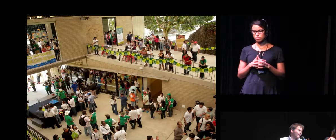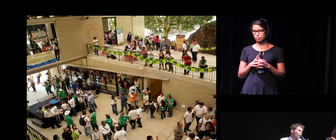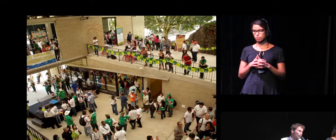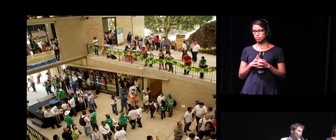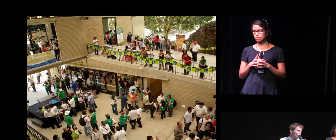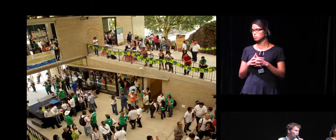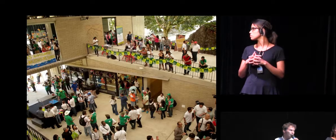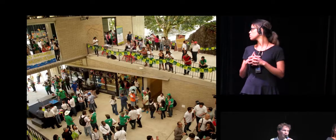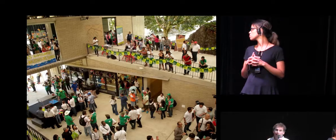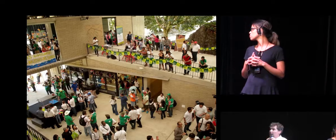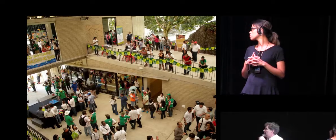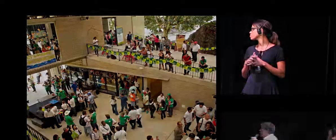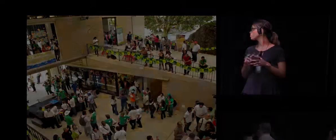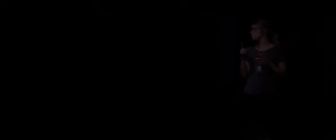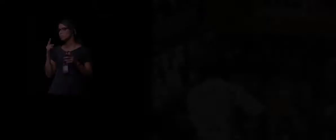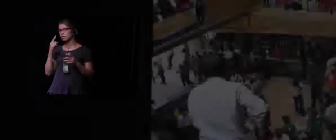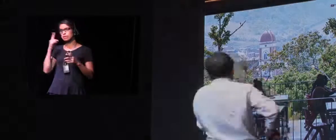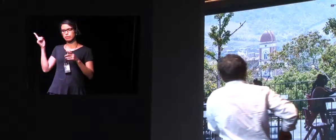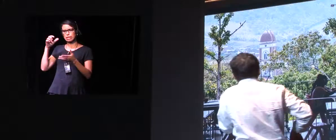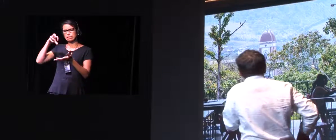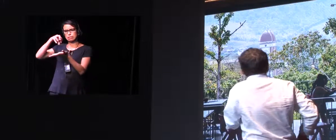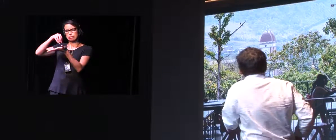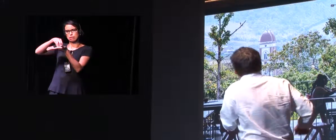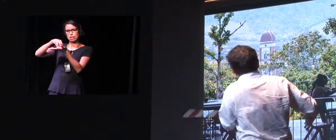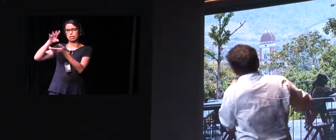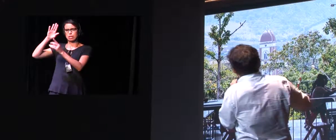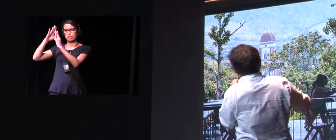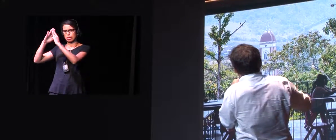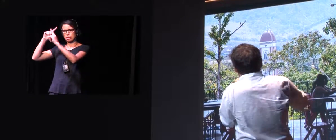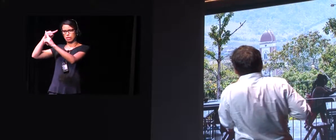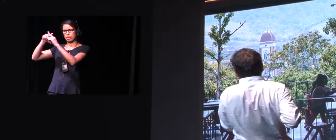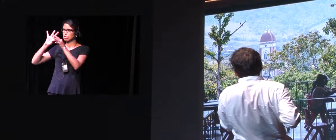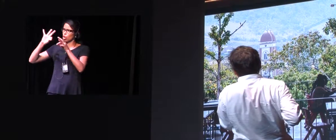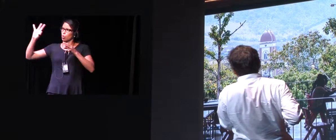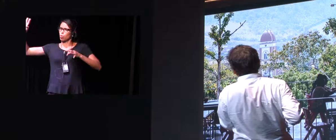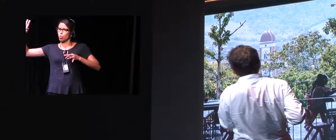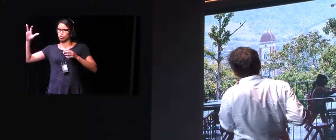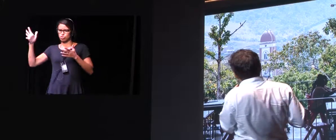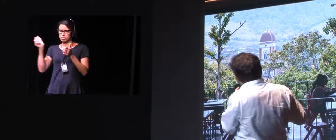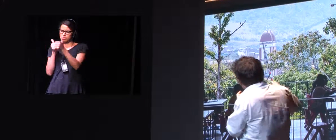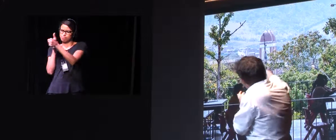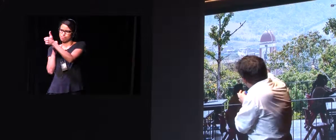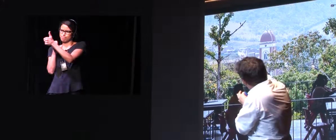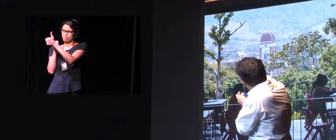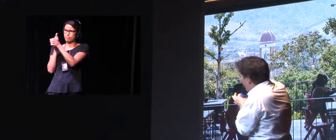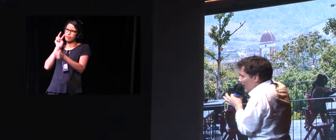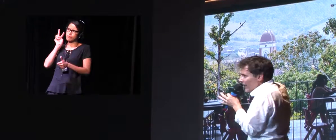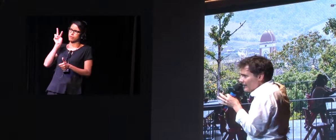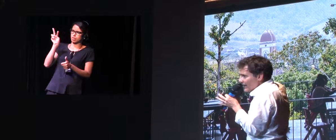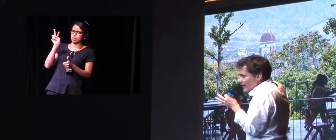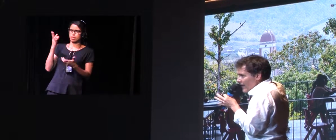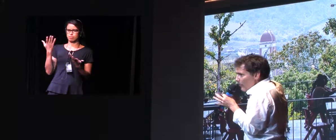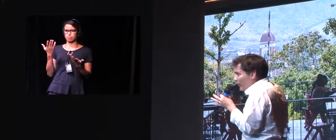Um espaço flexível é o Carrefour. Esse é o eixo, a cúpula da